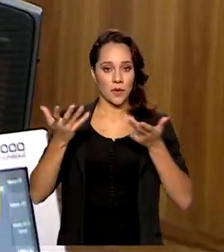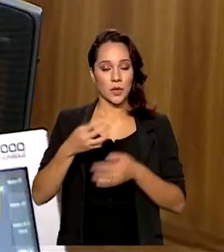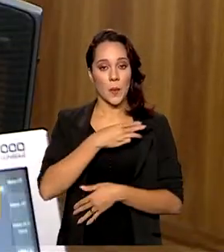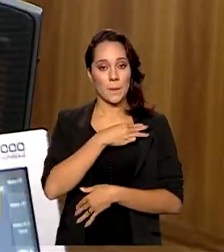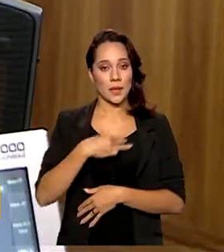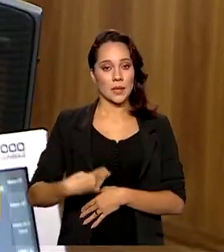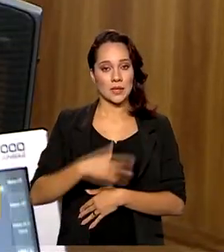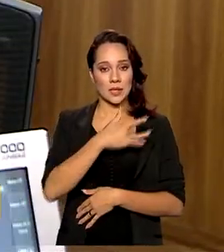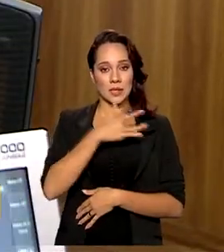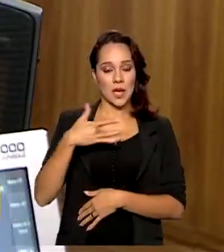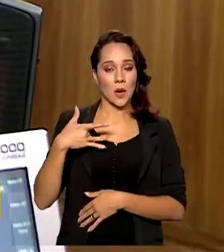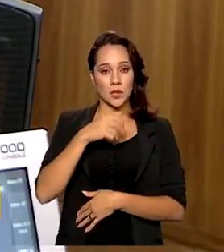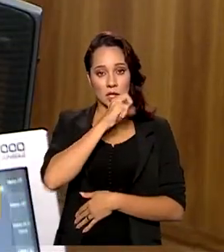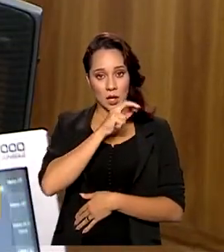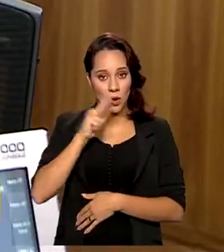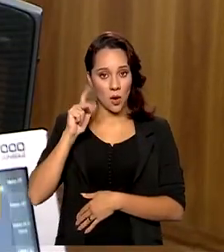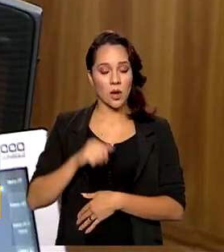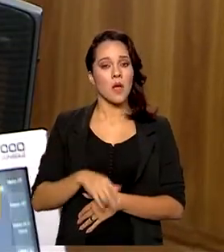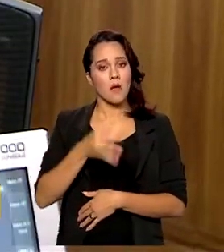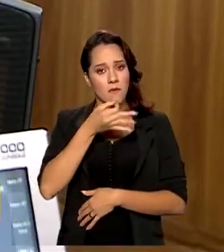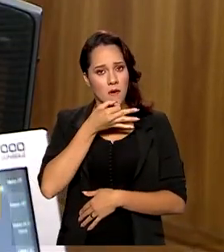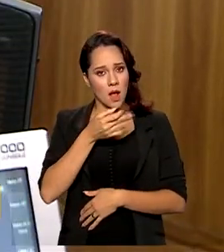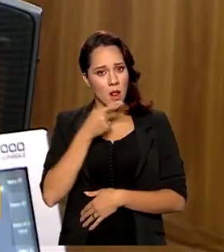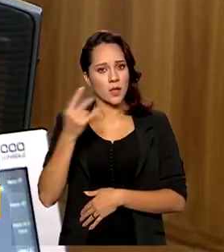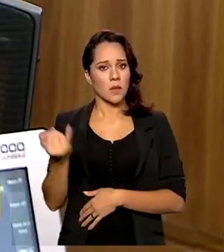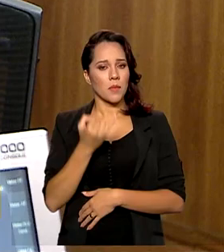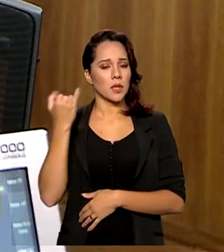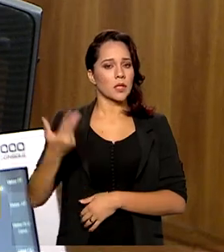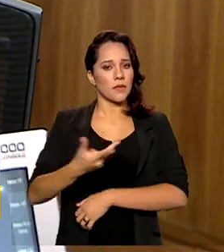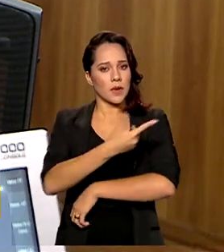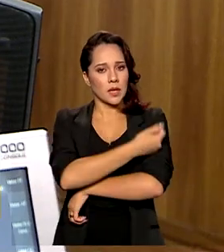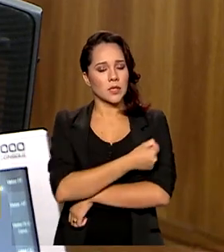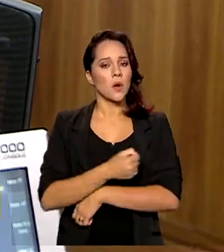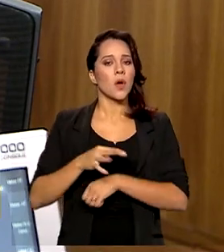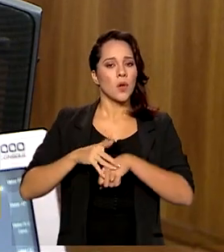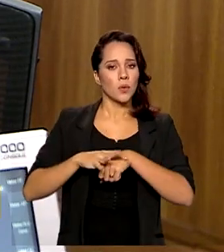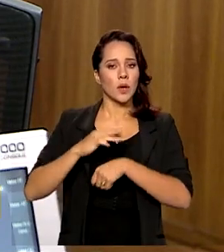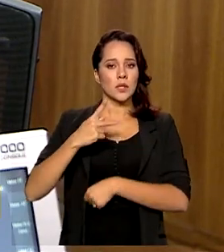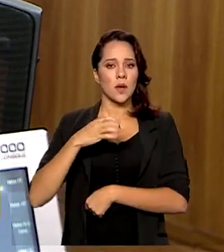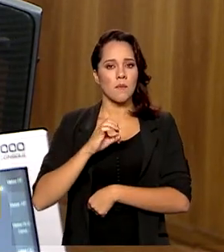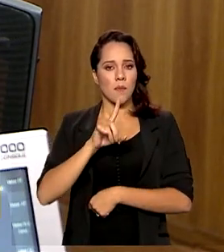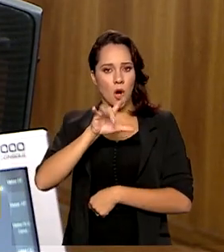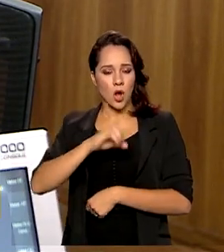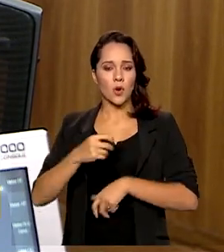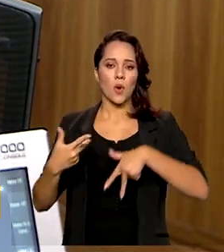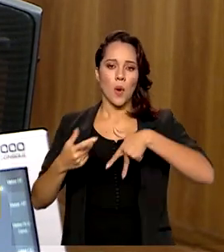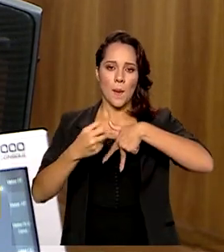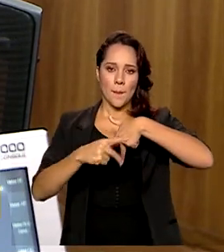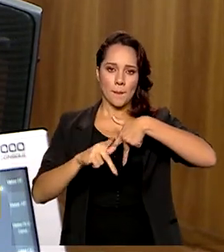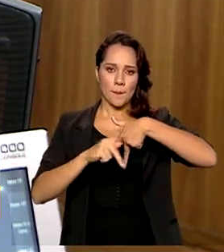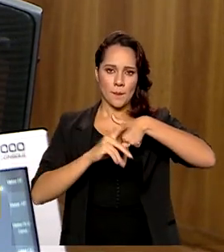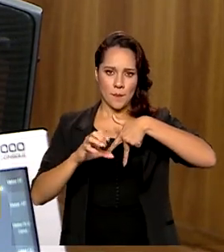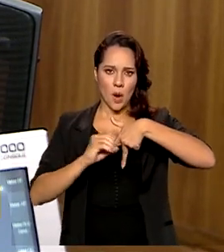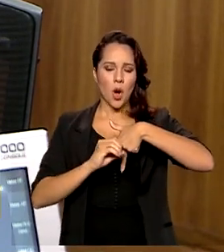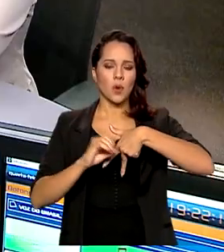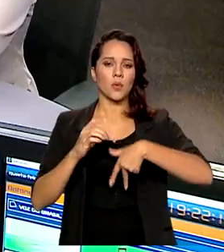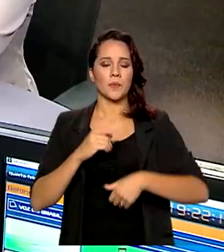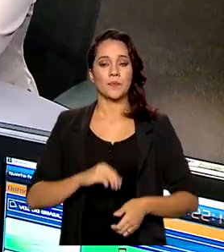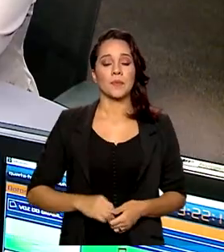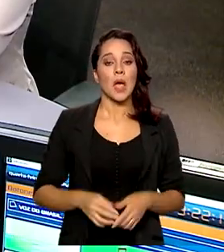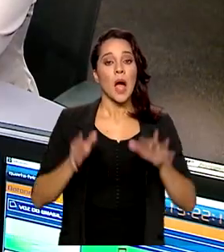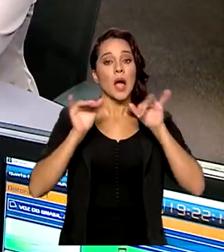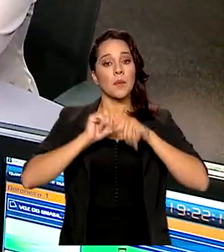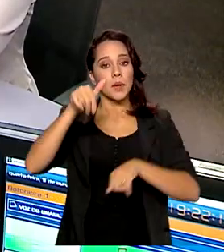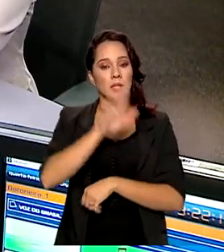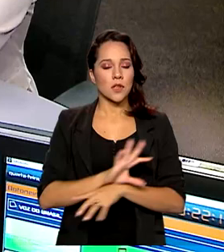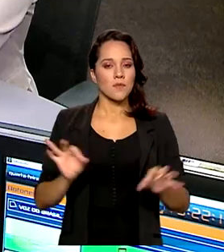ministro da Saúde, Marcelo Queiroga, comentou a importância da vacinação contra a poliomielite, que causa a paralisia infantil. A campanha